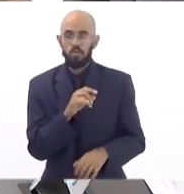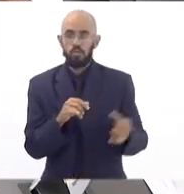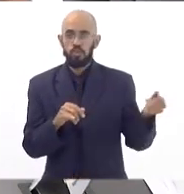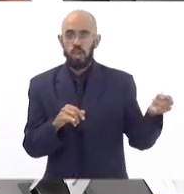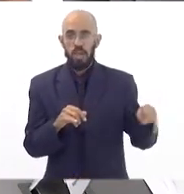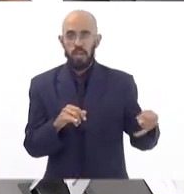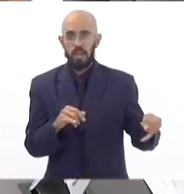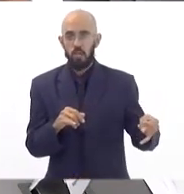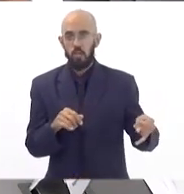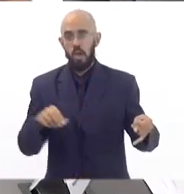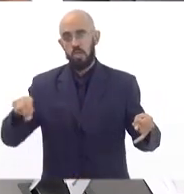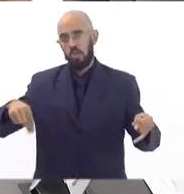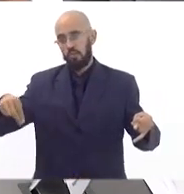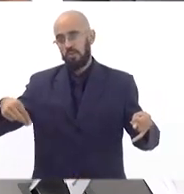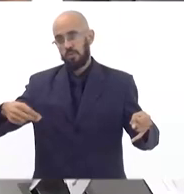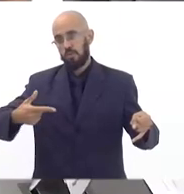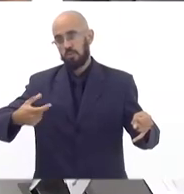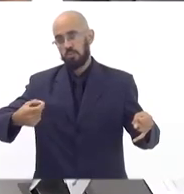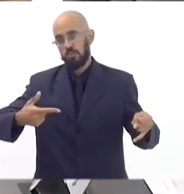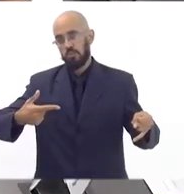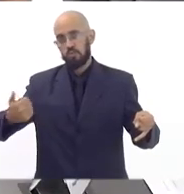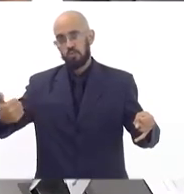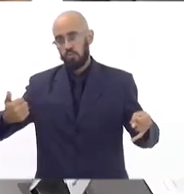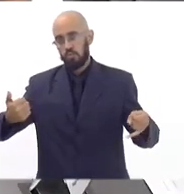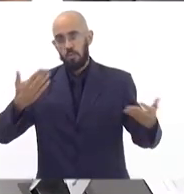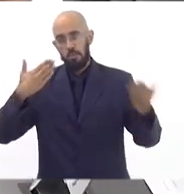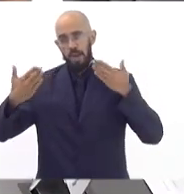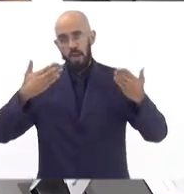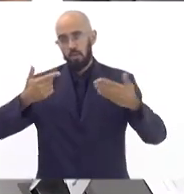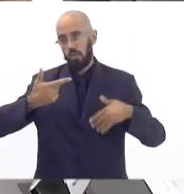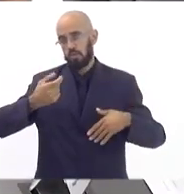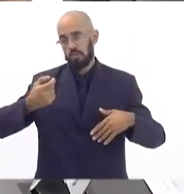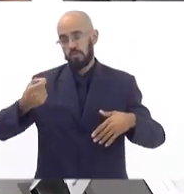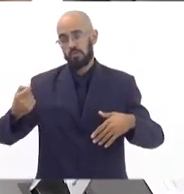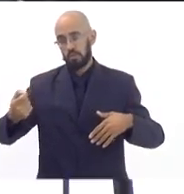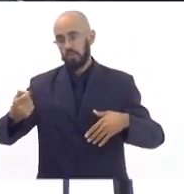e2021 comparado com o mesmo período do ano anterior o